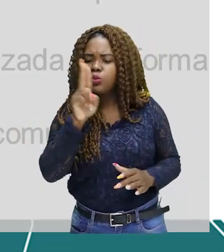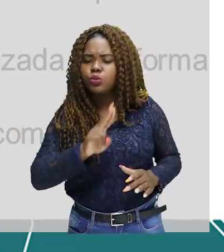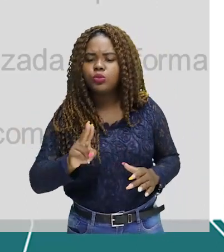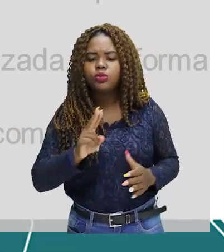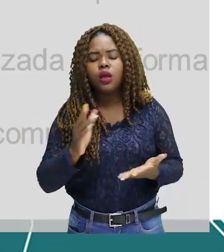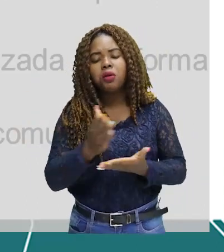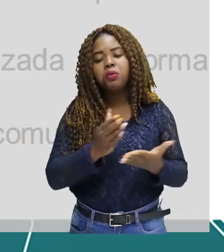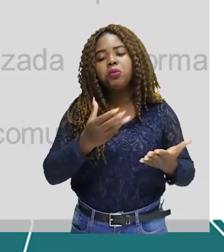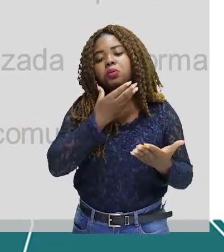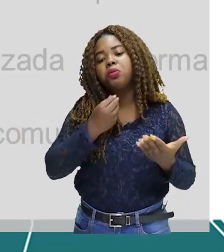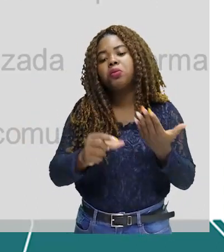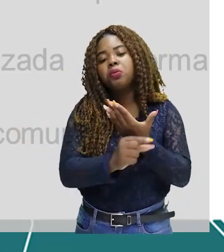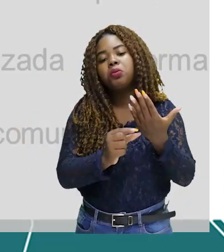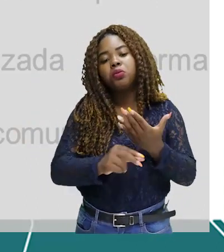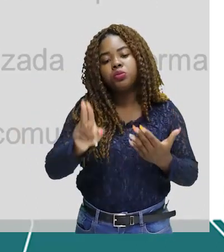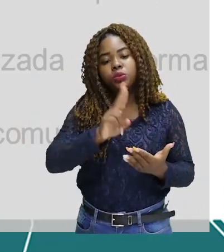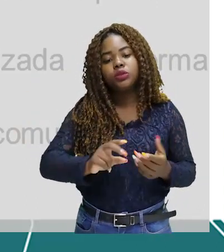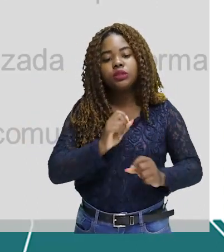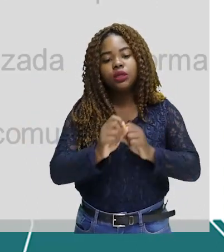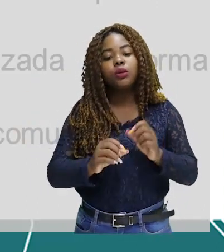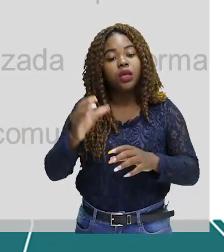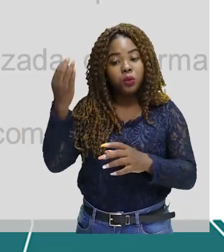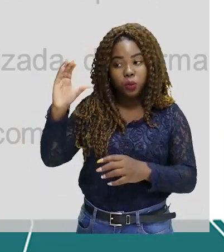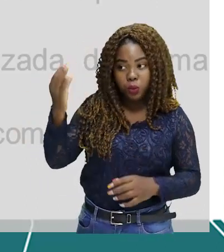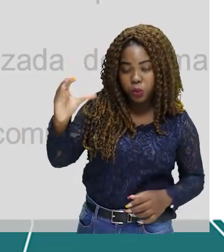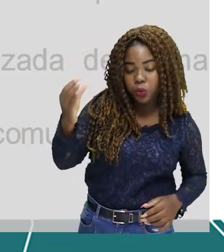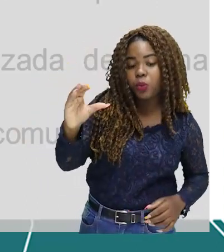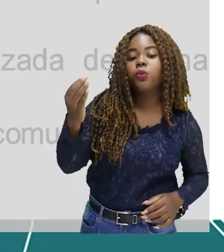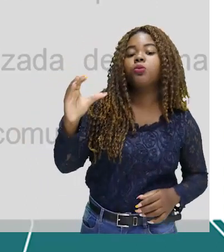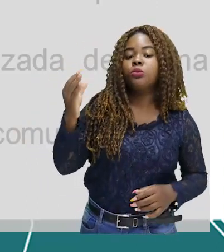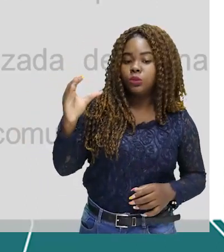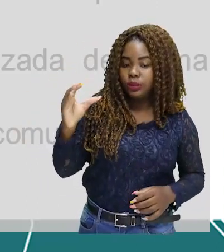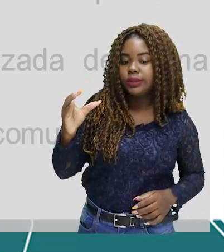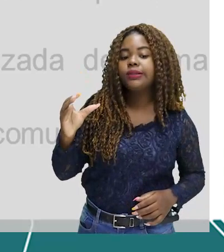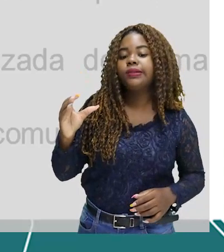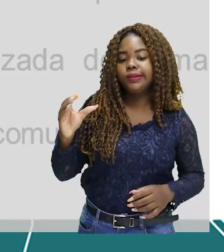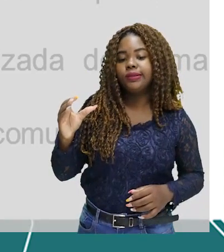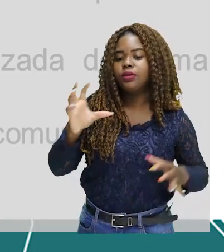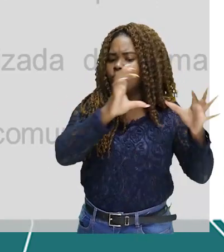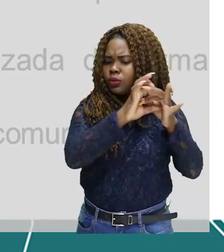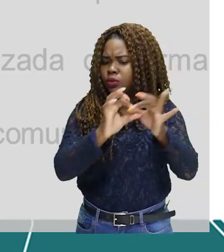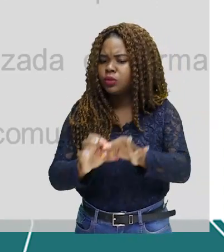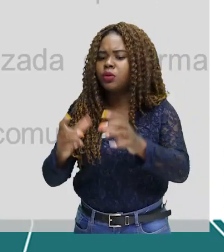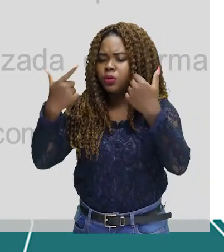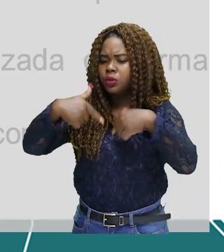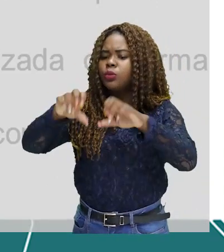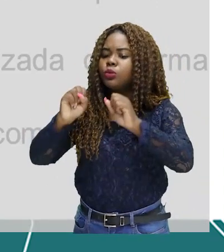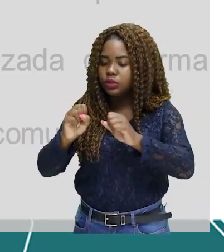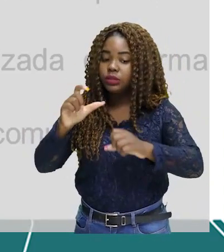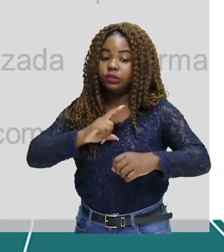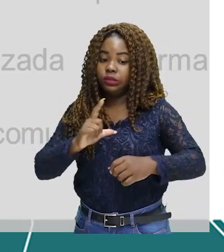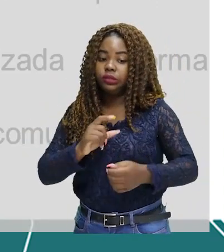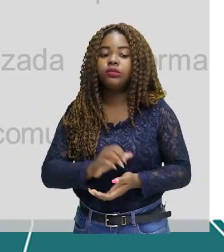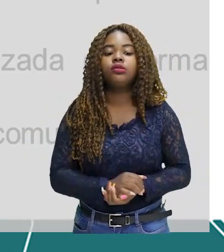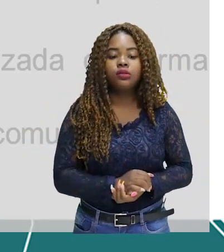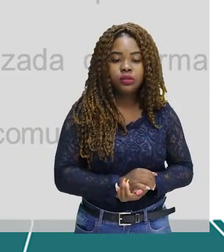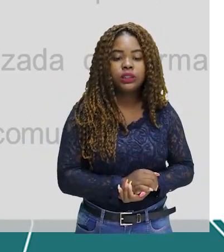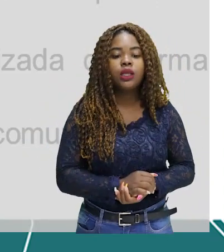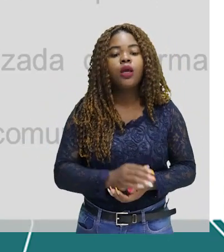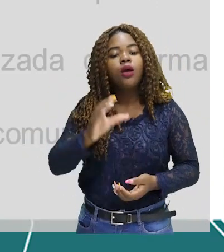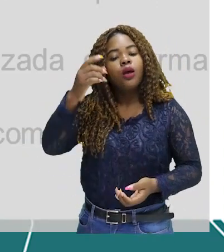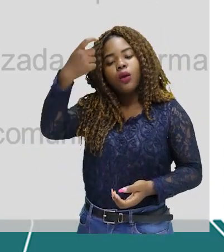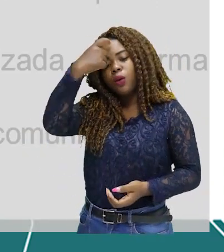alguns elementos essenciais. São eles: cultural, diz respeito ao contexto onde a linguagem está inserida;